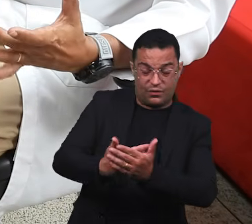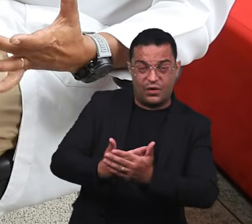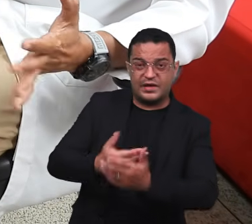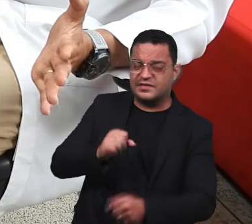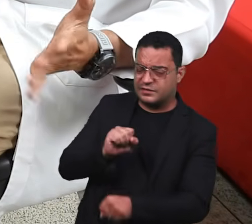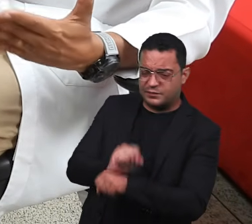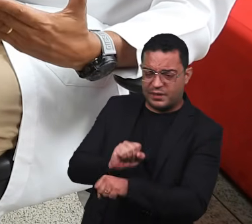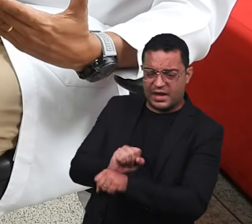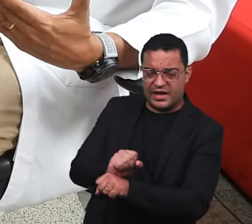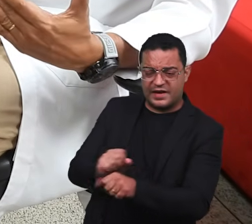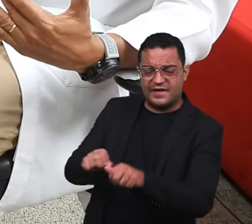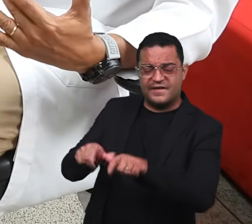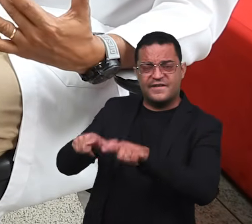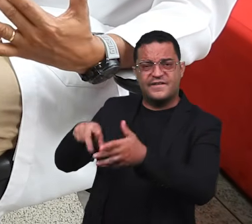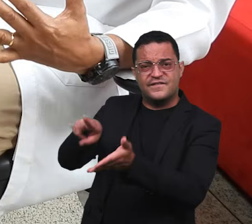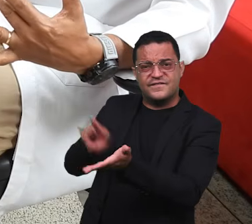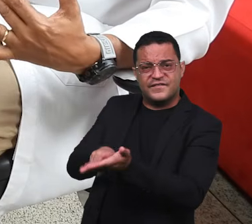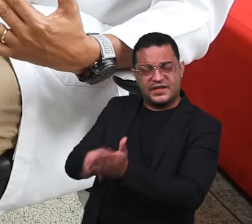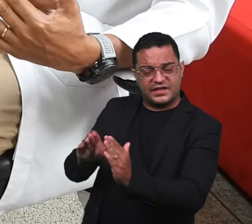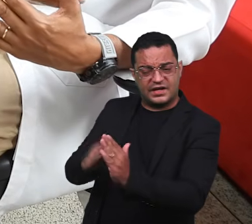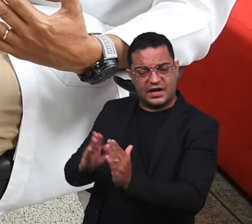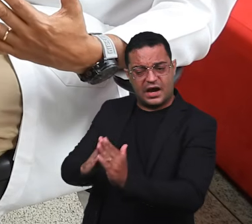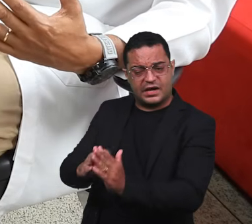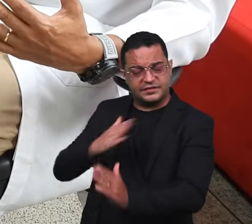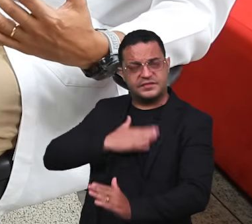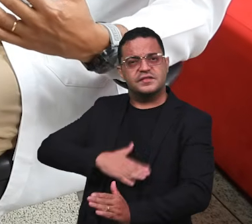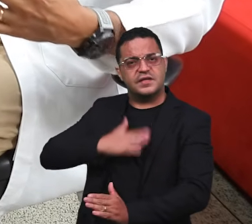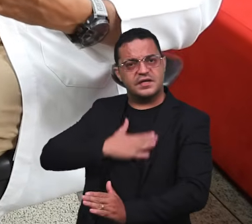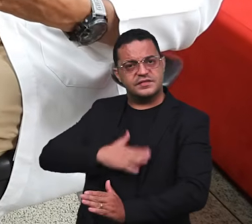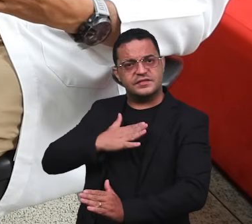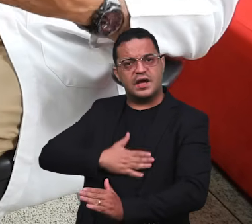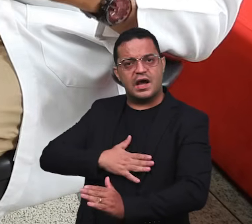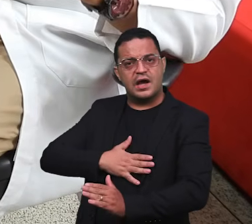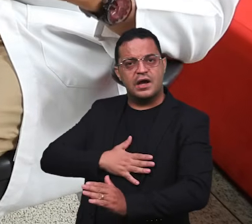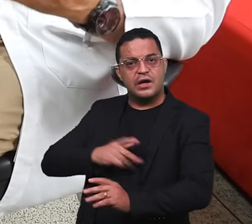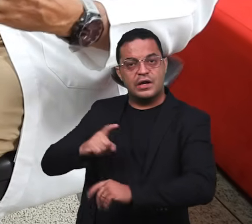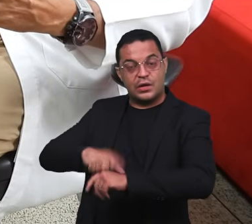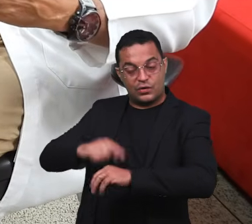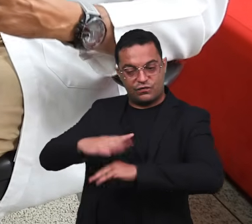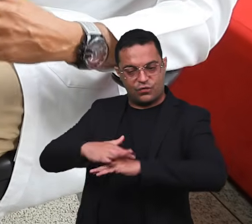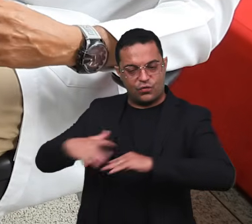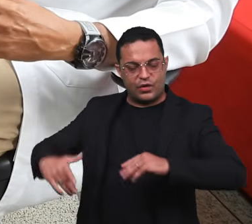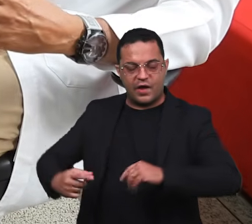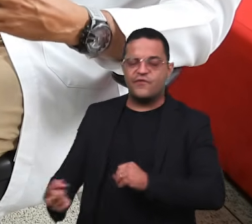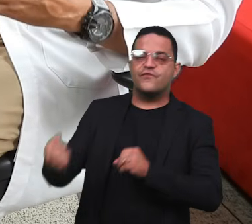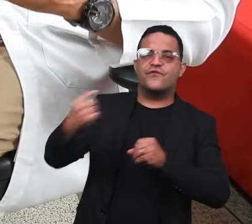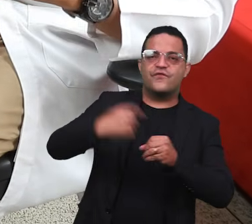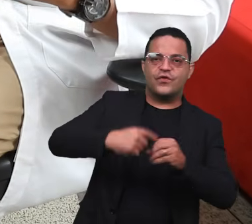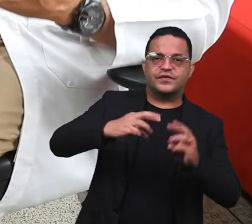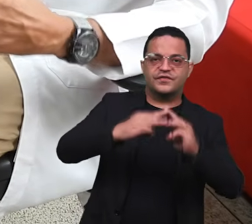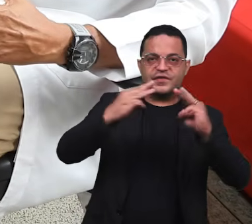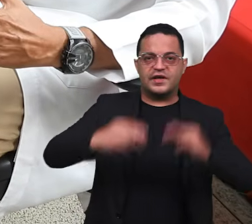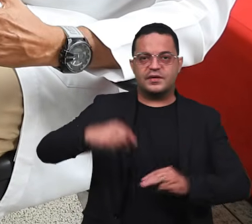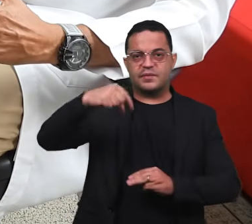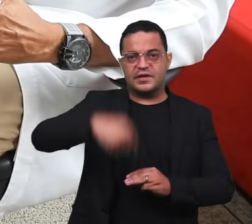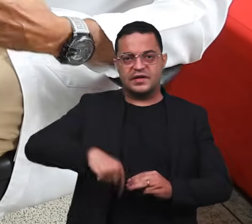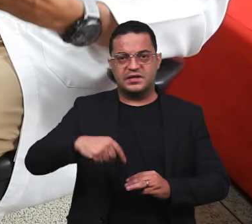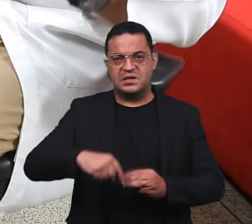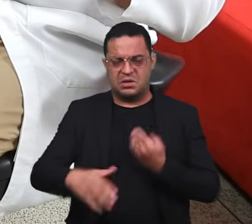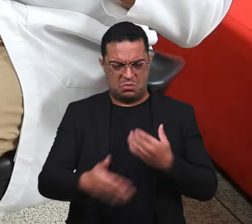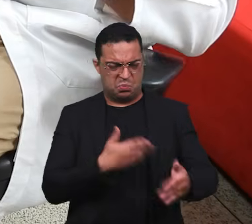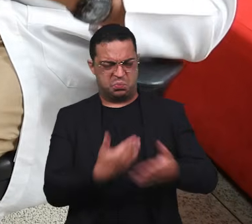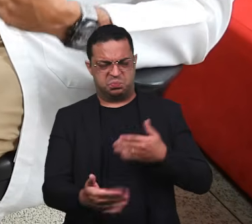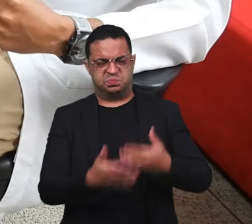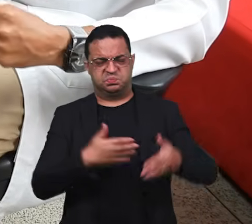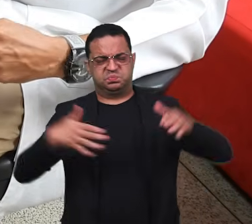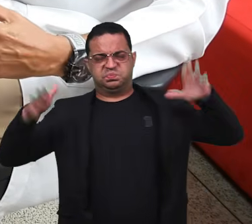15 dias, um cronograma que já está estabelecido durante todo o ano. Então é só se programar, mas é importante o cuidado, não